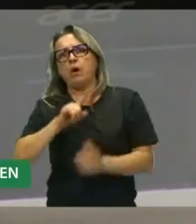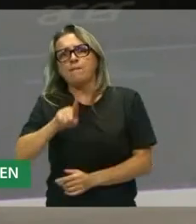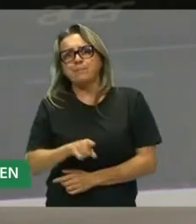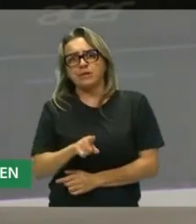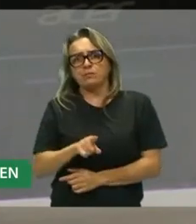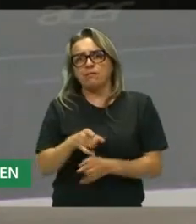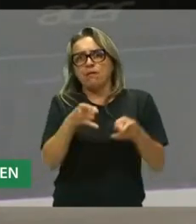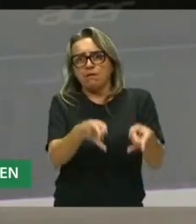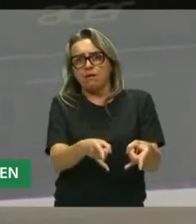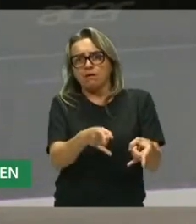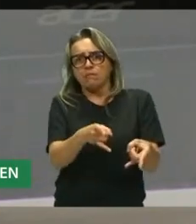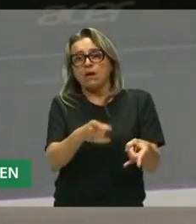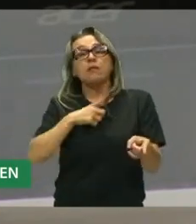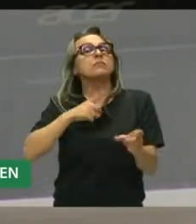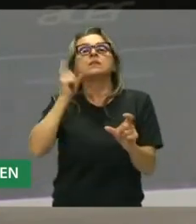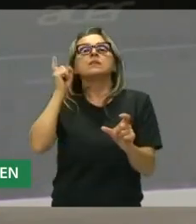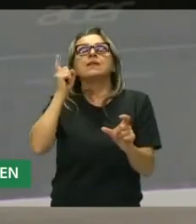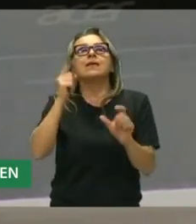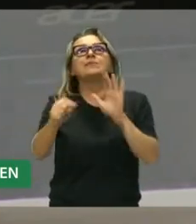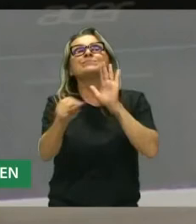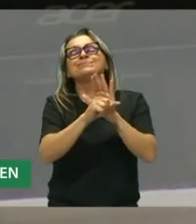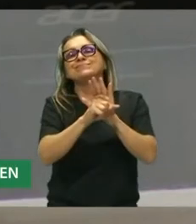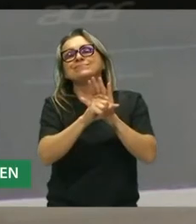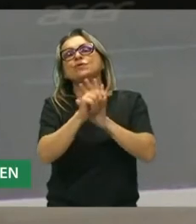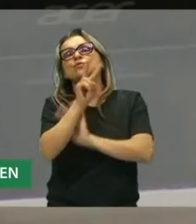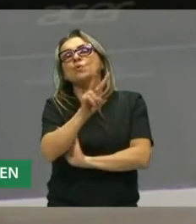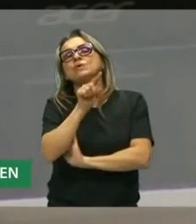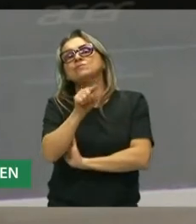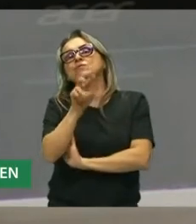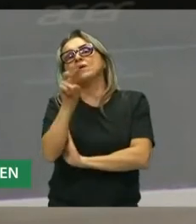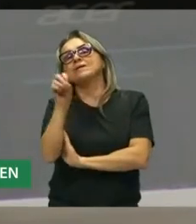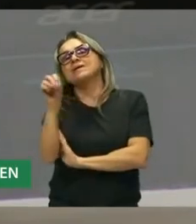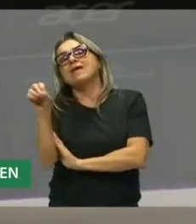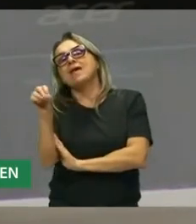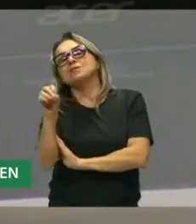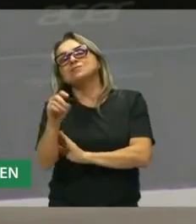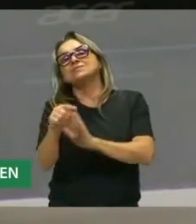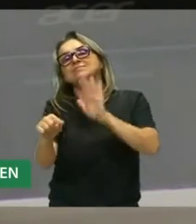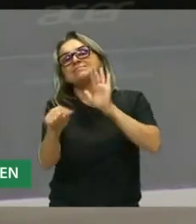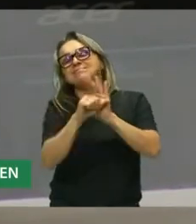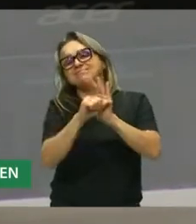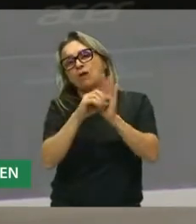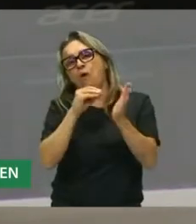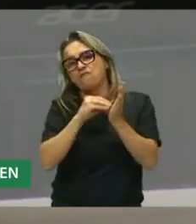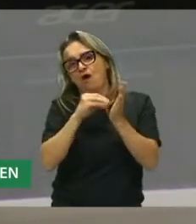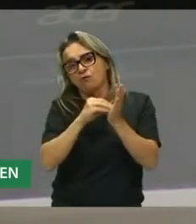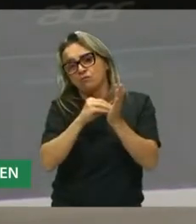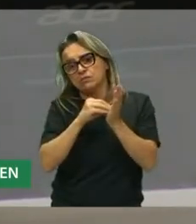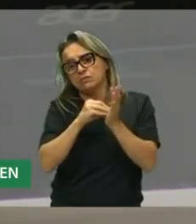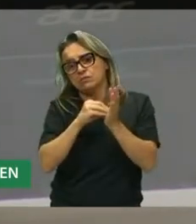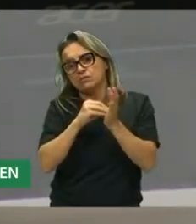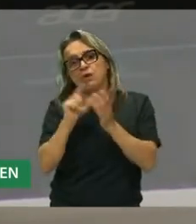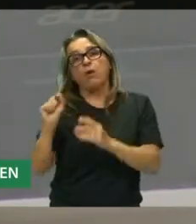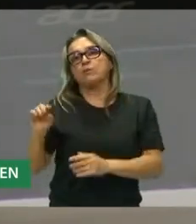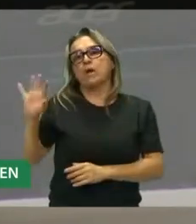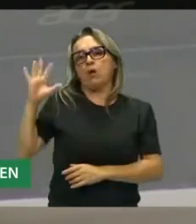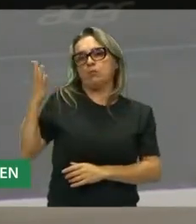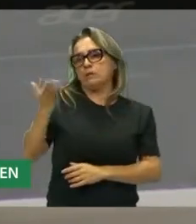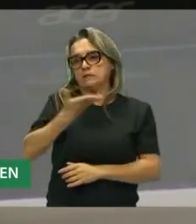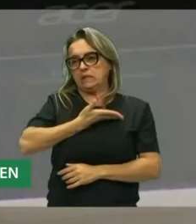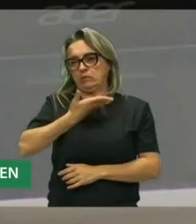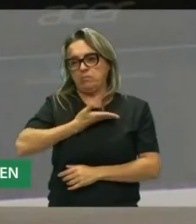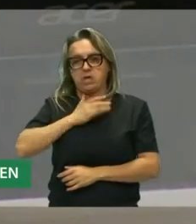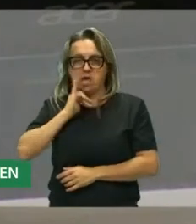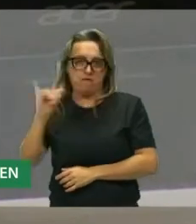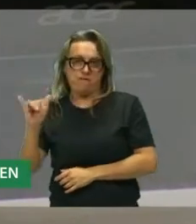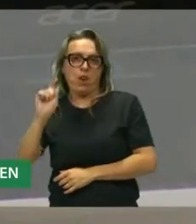déficit de 2.500 leitos. Então, isso que está acontecendo com o nosso amigo que veio e falou do atendimento da